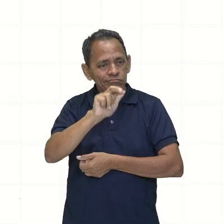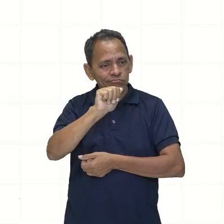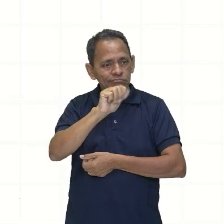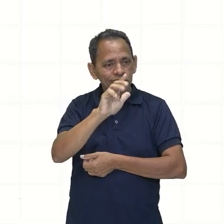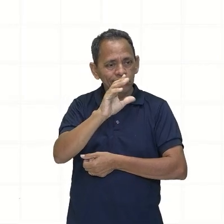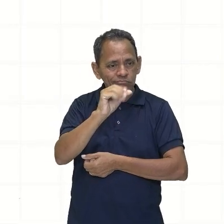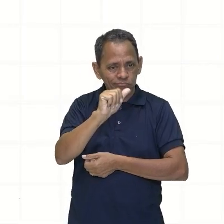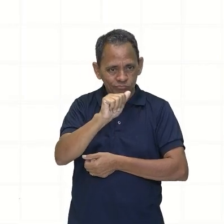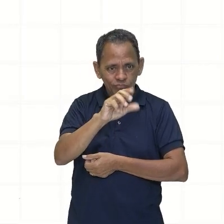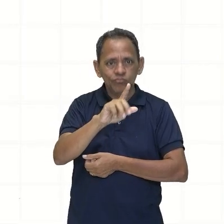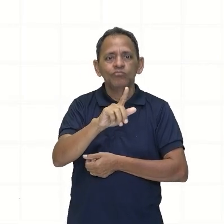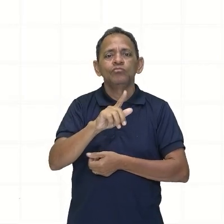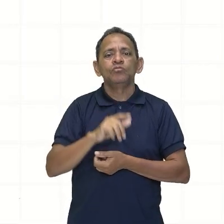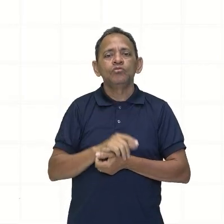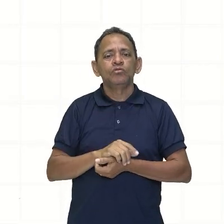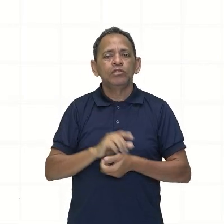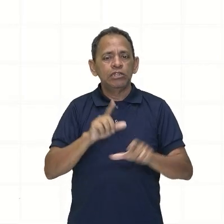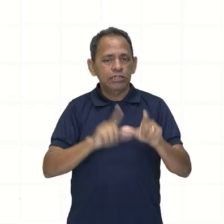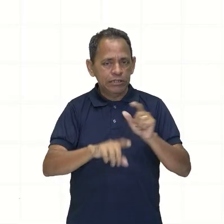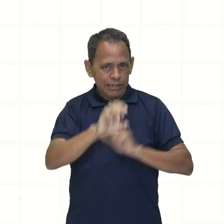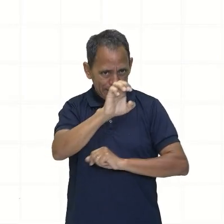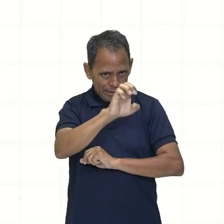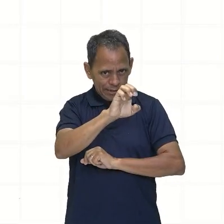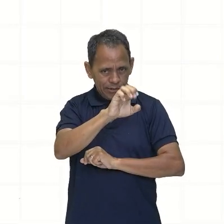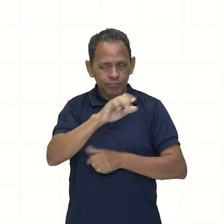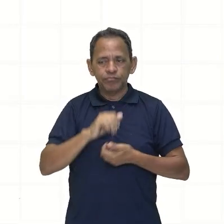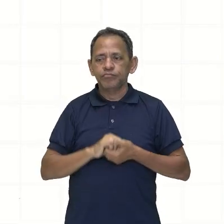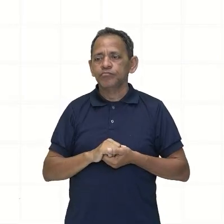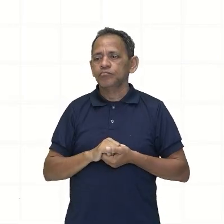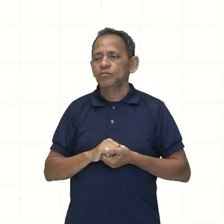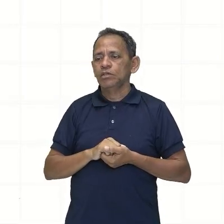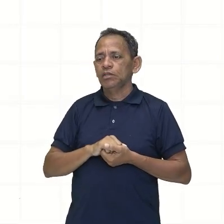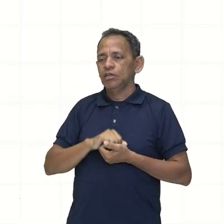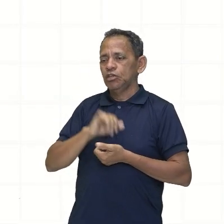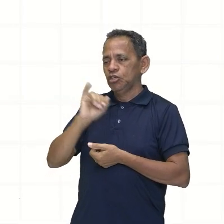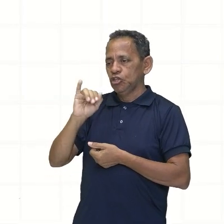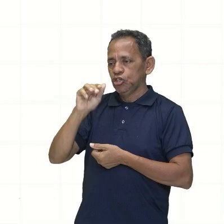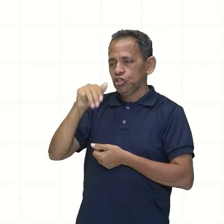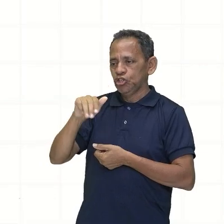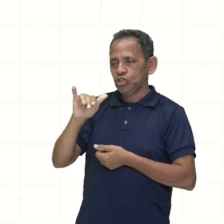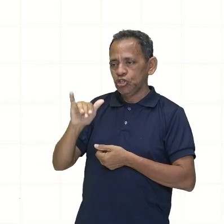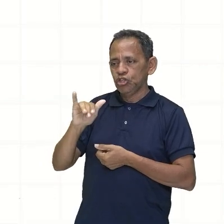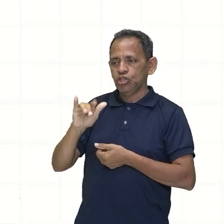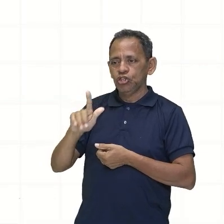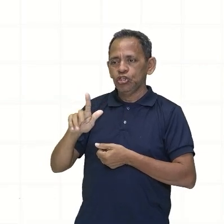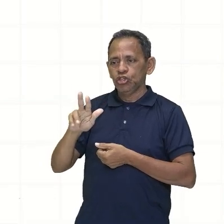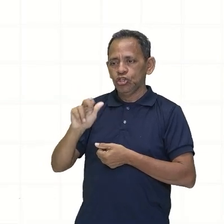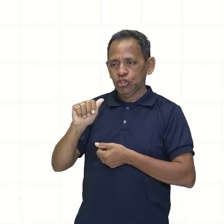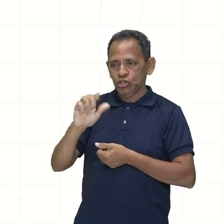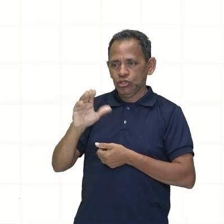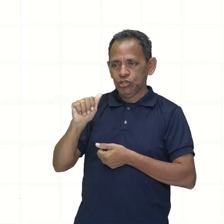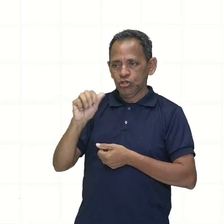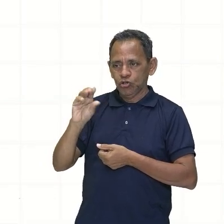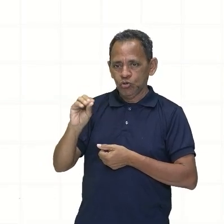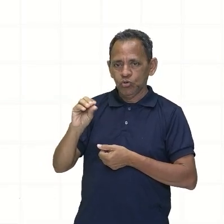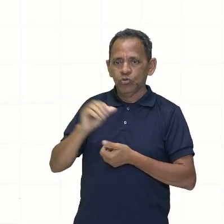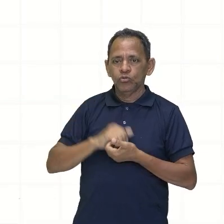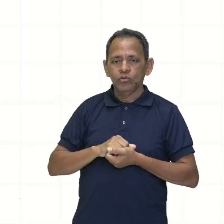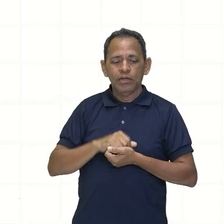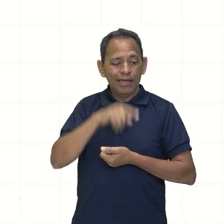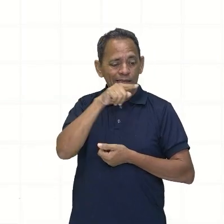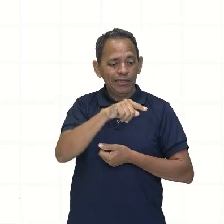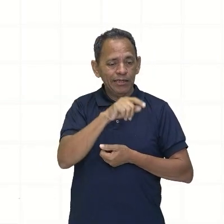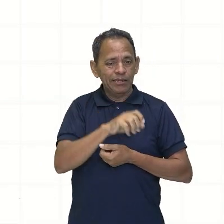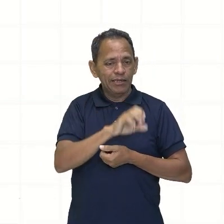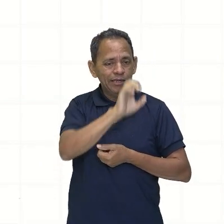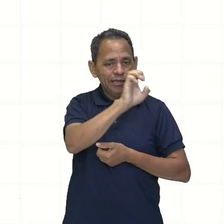aí, tá bom? Diferente, com o ezinho. Quando há saída de pessoas de seu país de